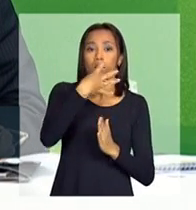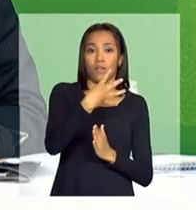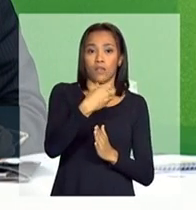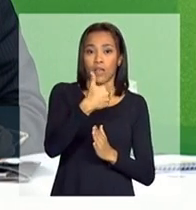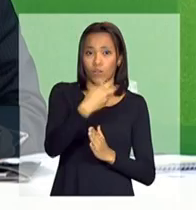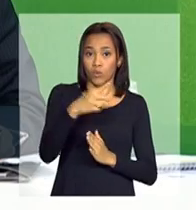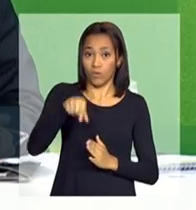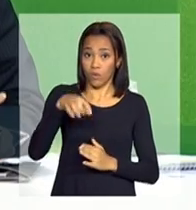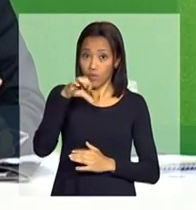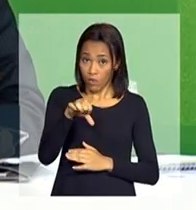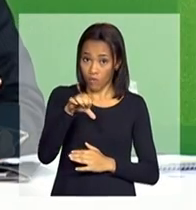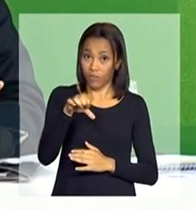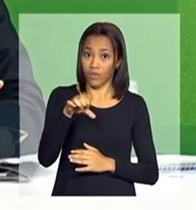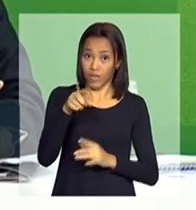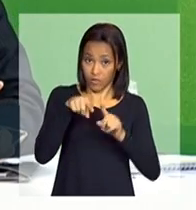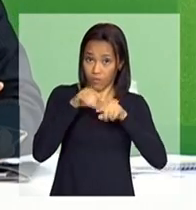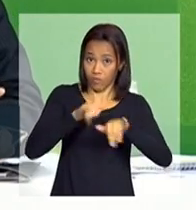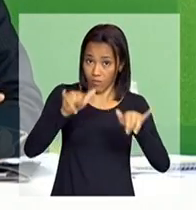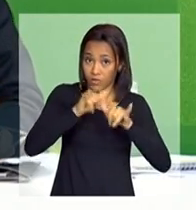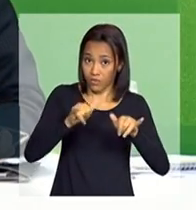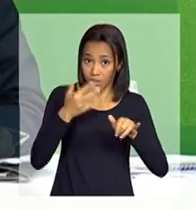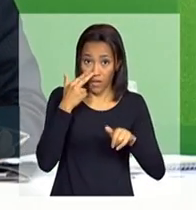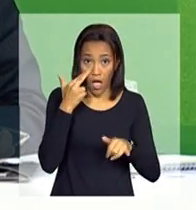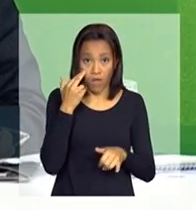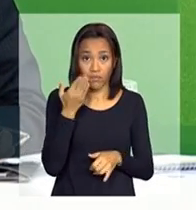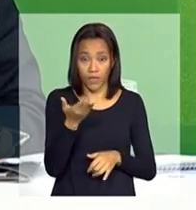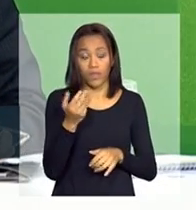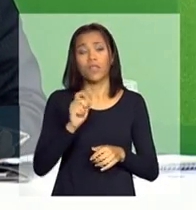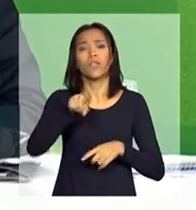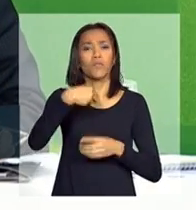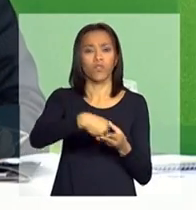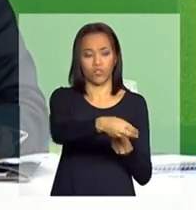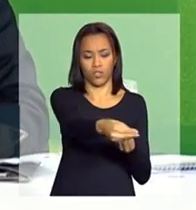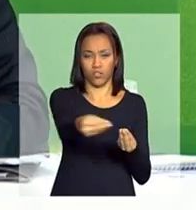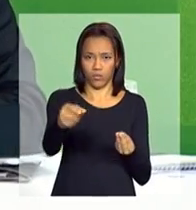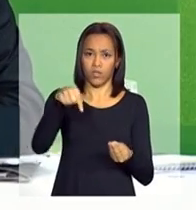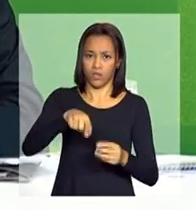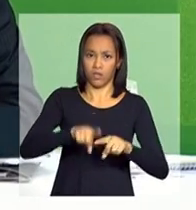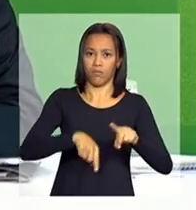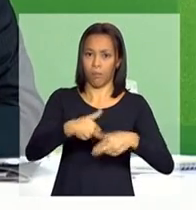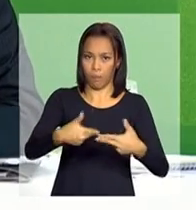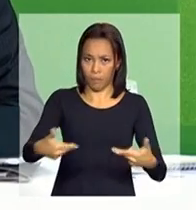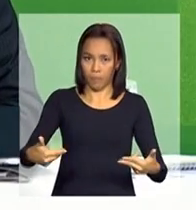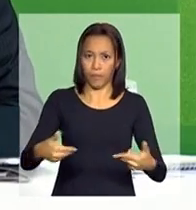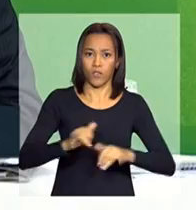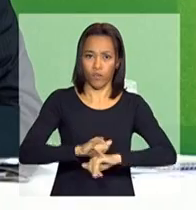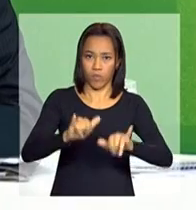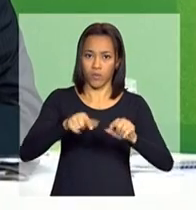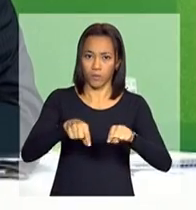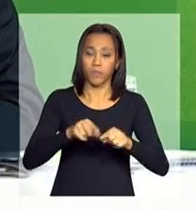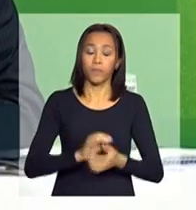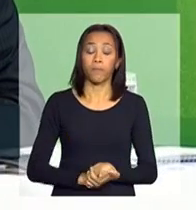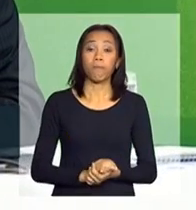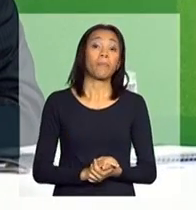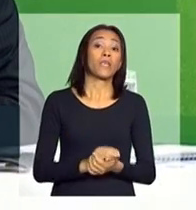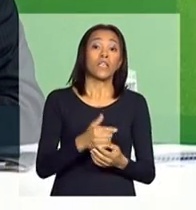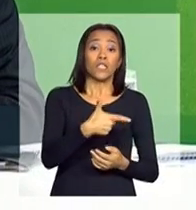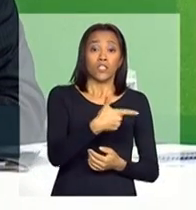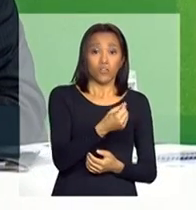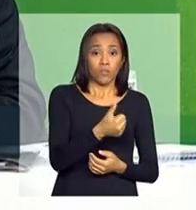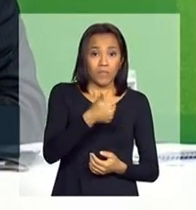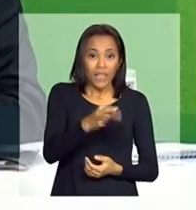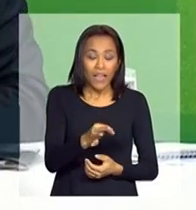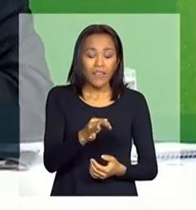indicador tá ali o o gráfico eu vou distribuir para todos vocês Esse material em 2010 de